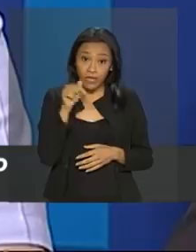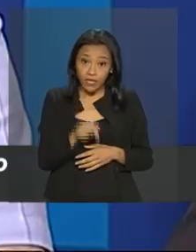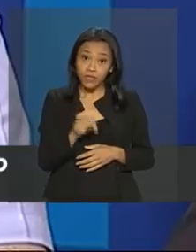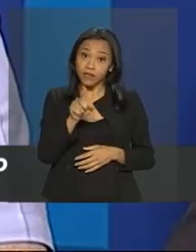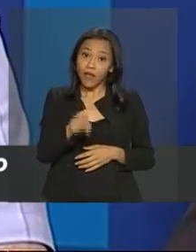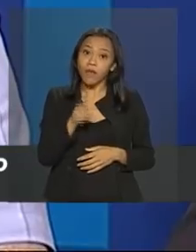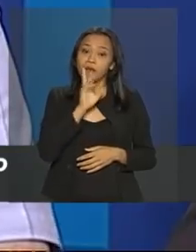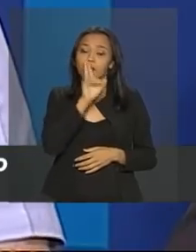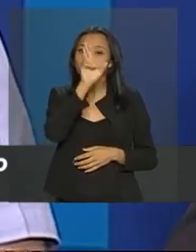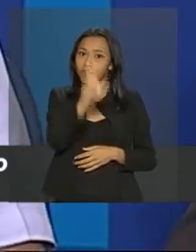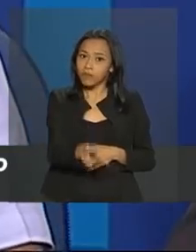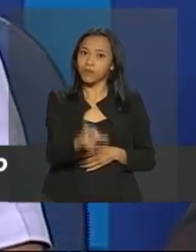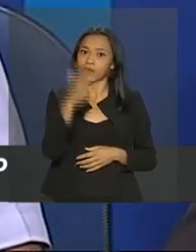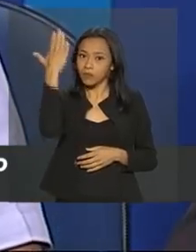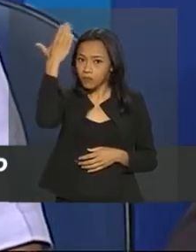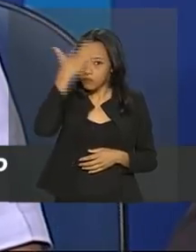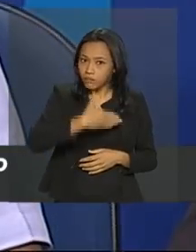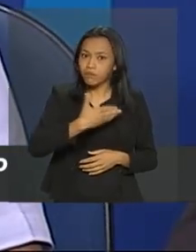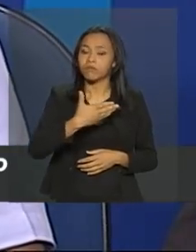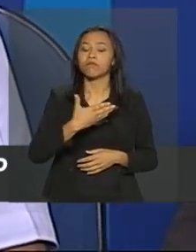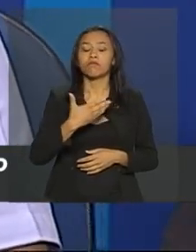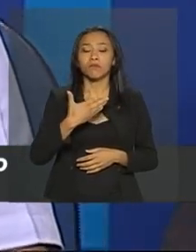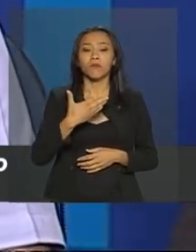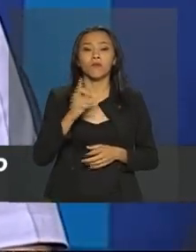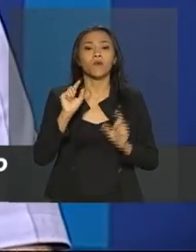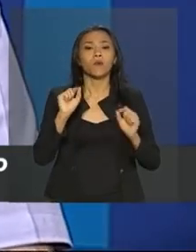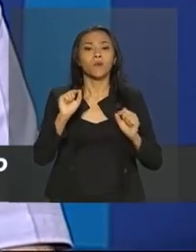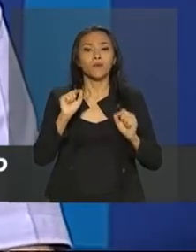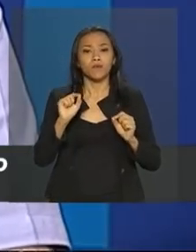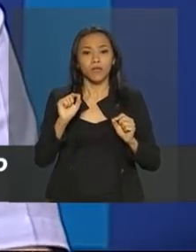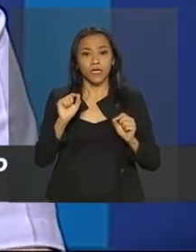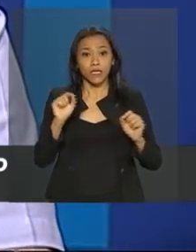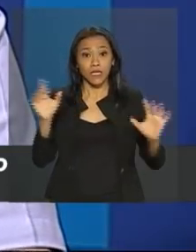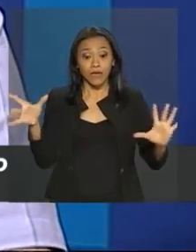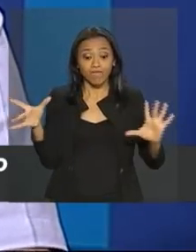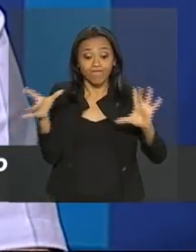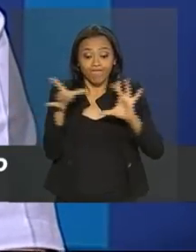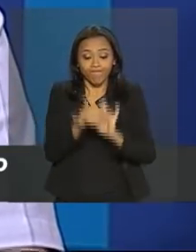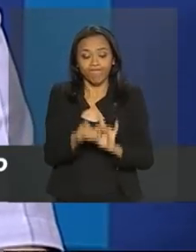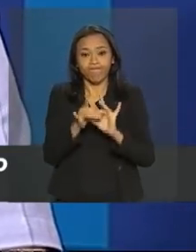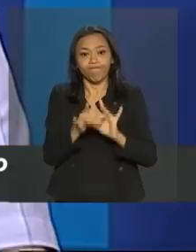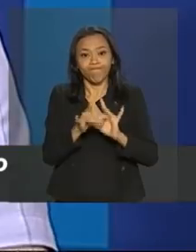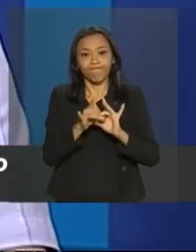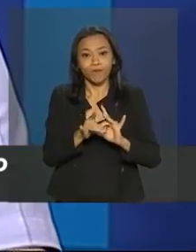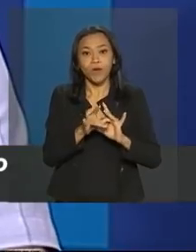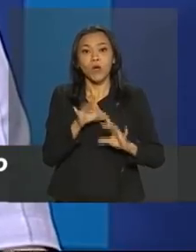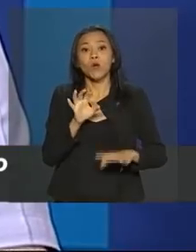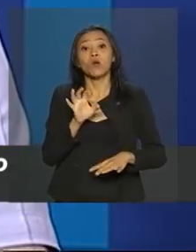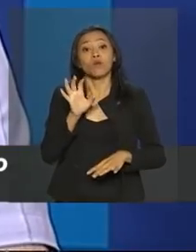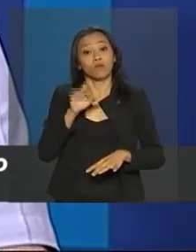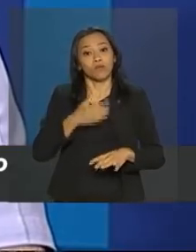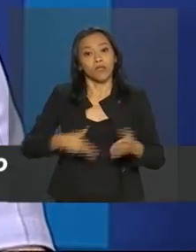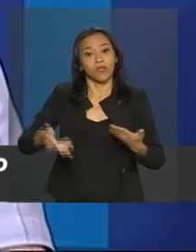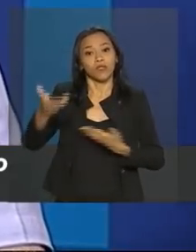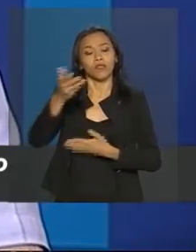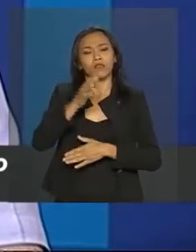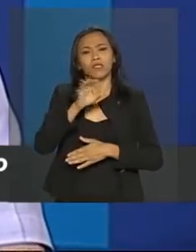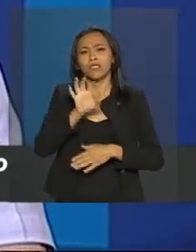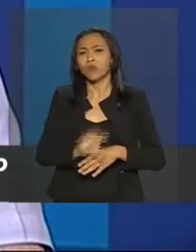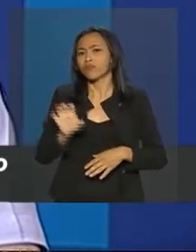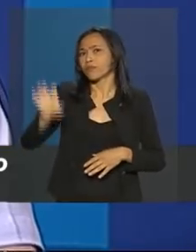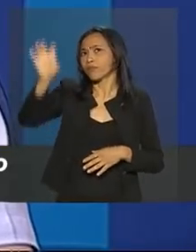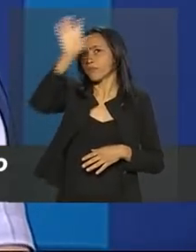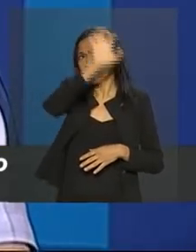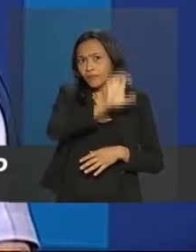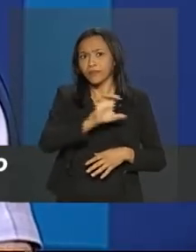é uma demonstração da integração que nós temos com o estado e com o sistema único de segurança